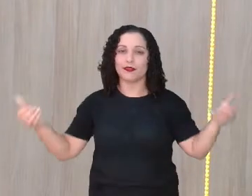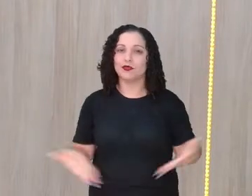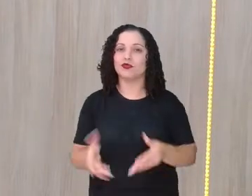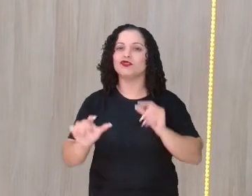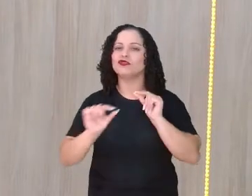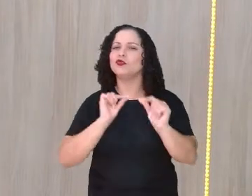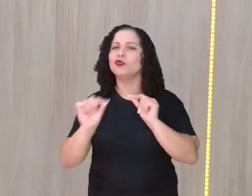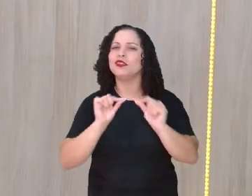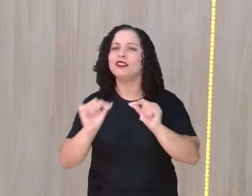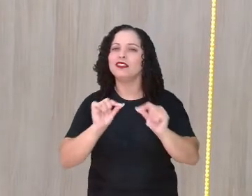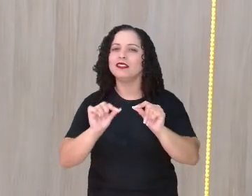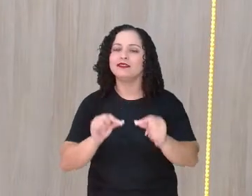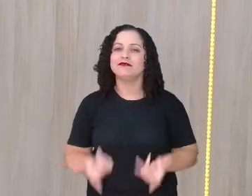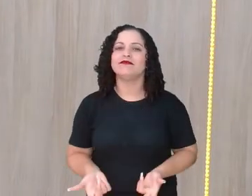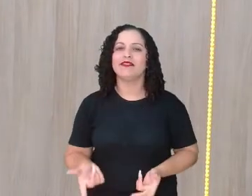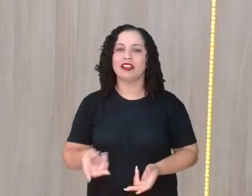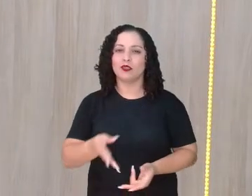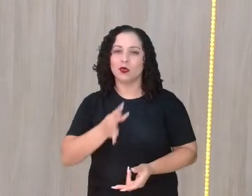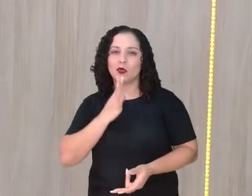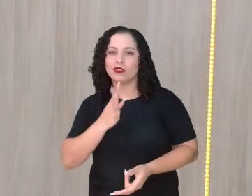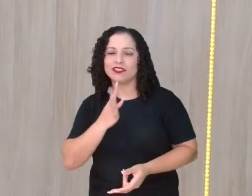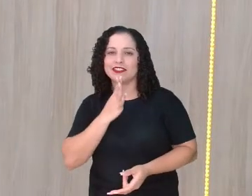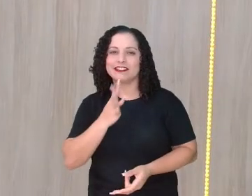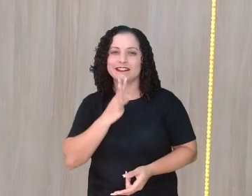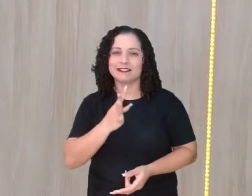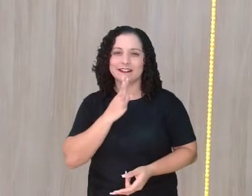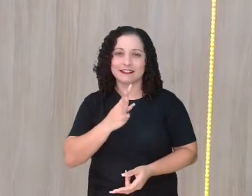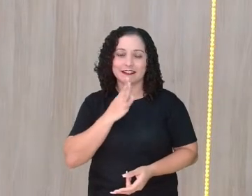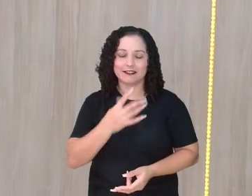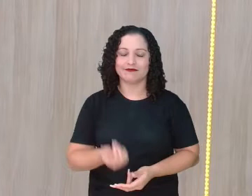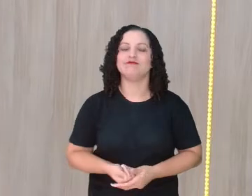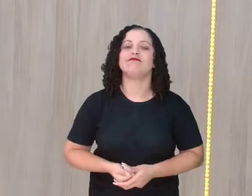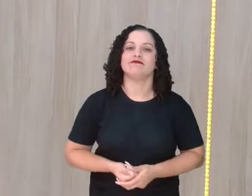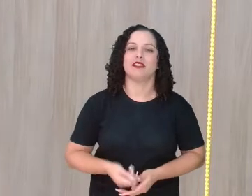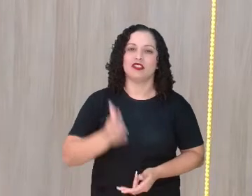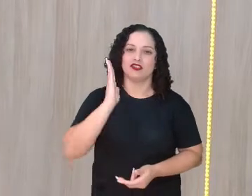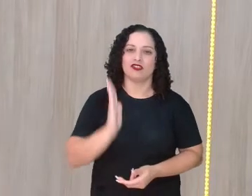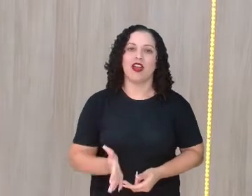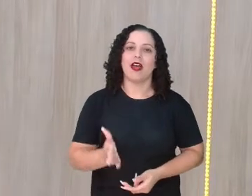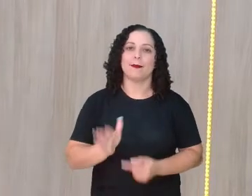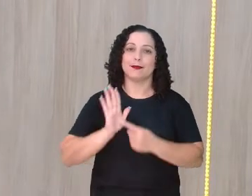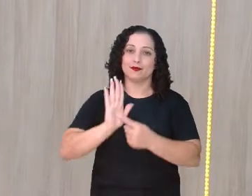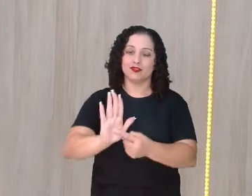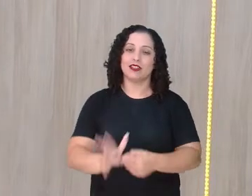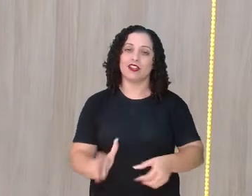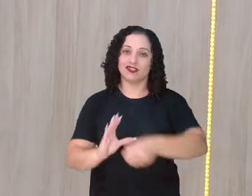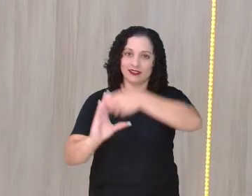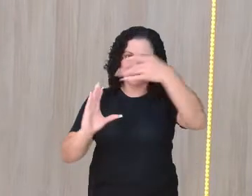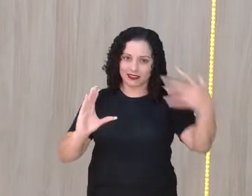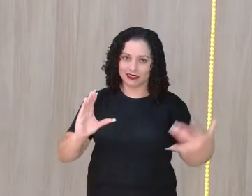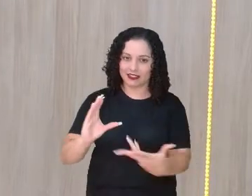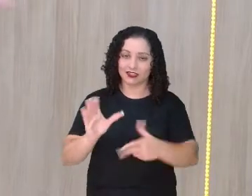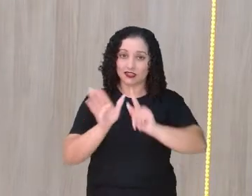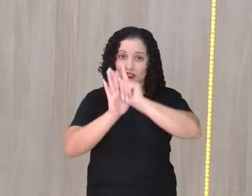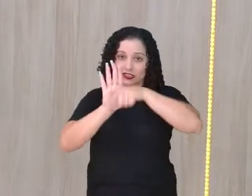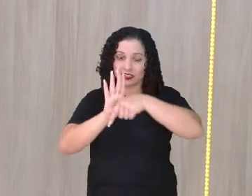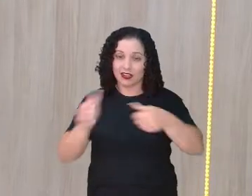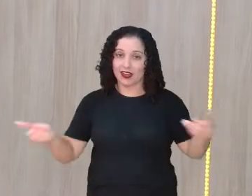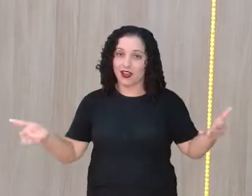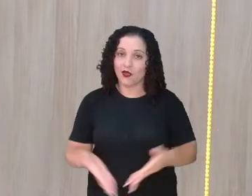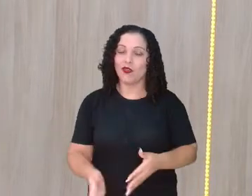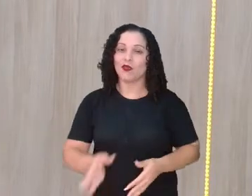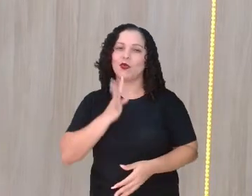vai interpretar dessa vez. A gente falou das características do gênero e dessa vez a gente vai testar